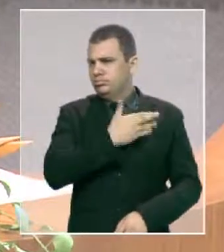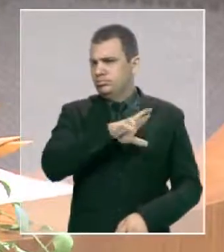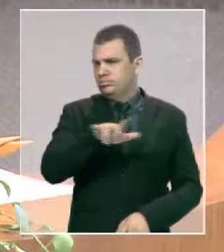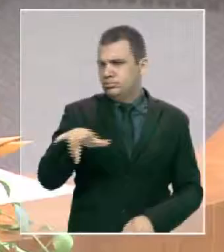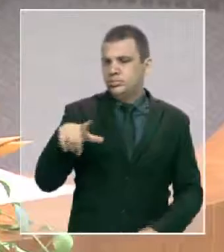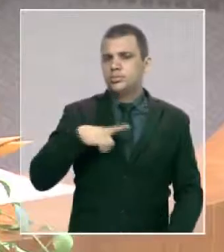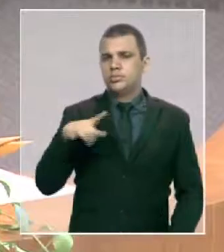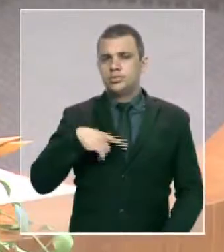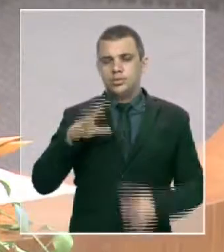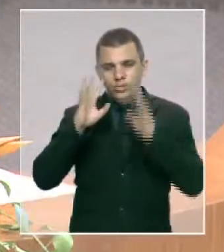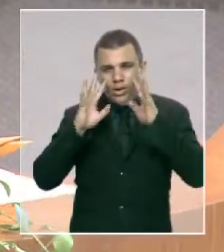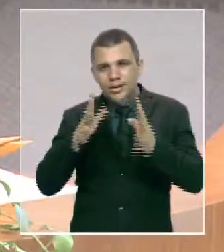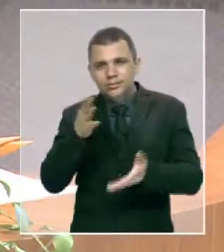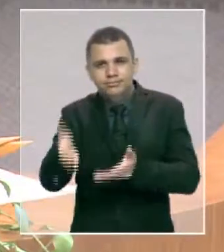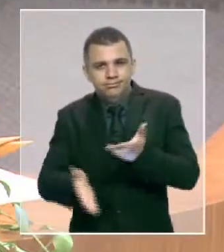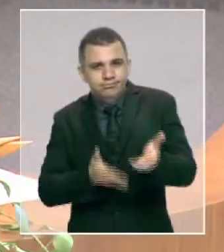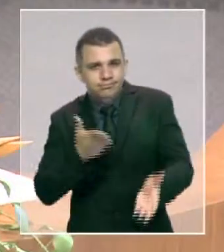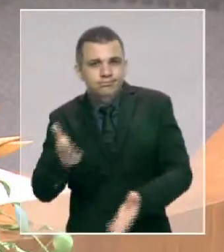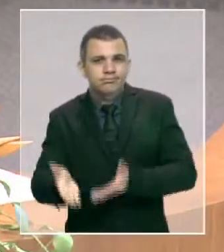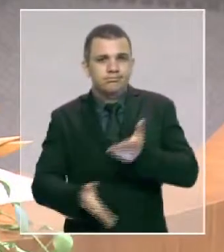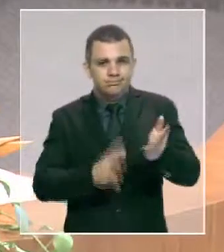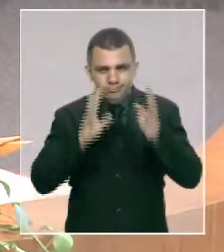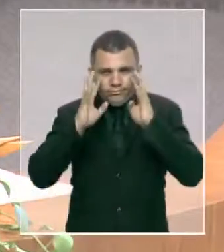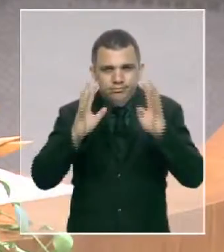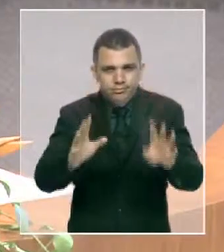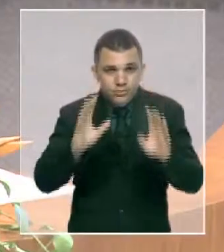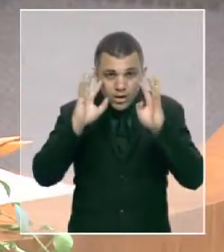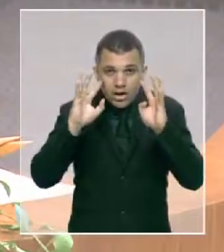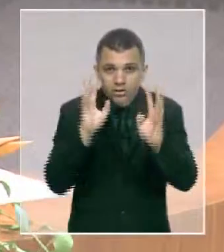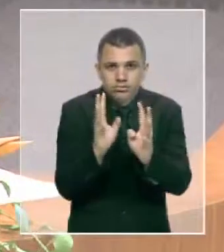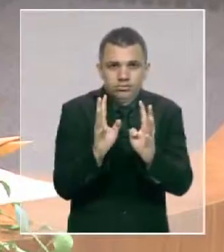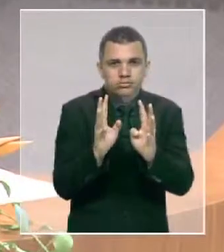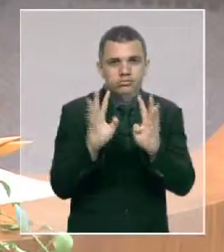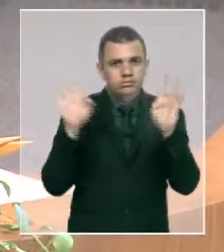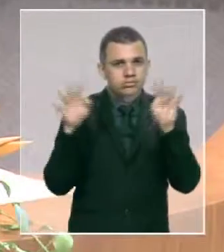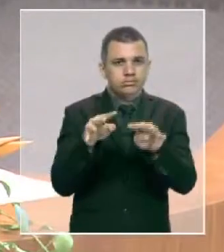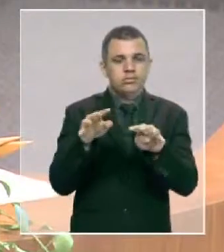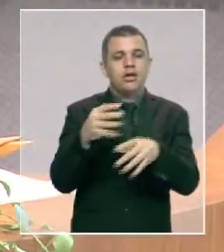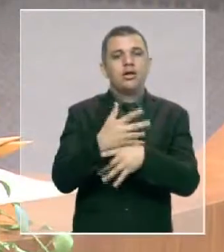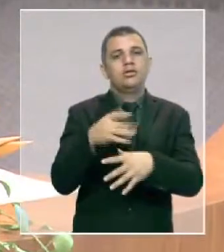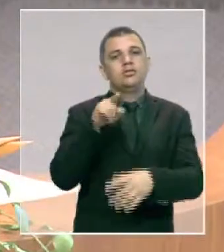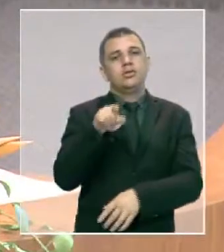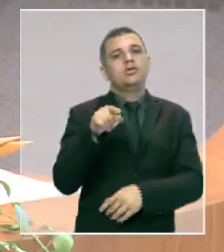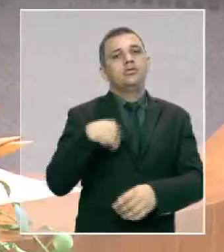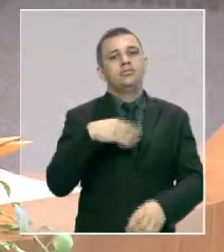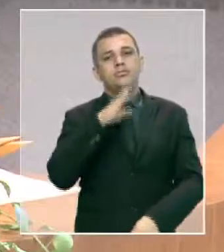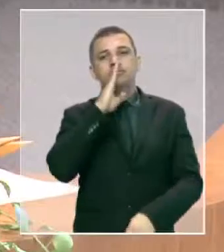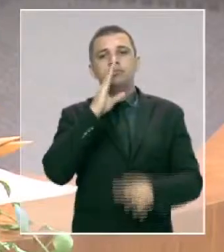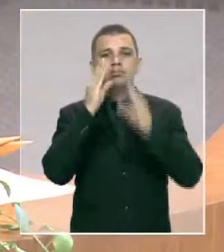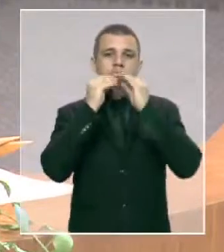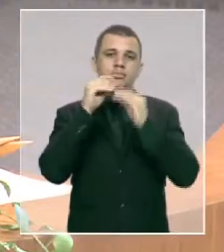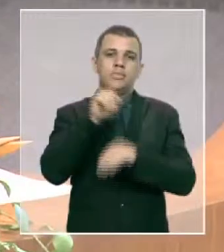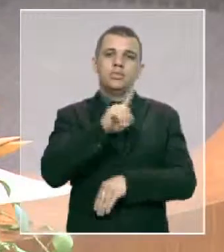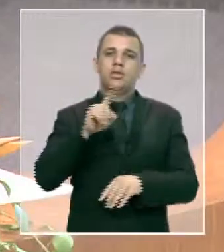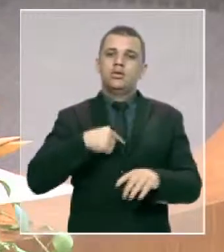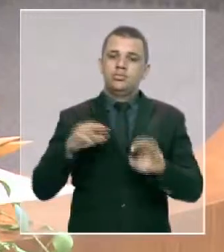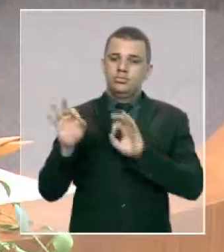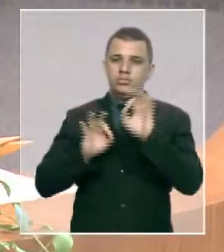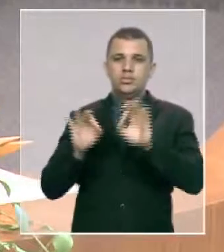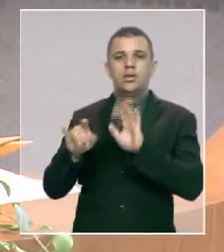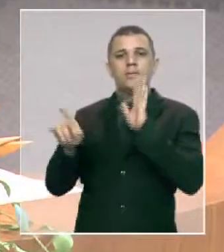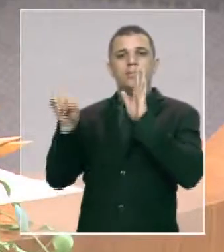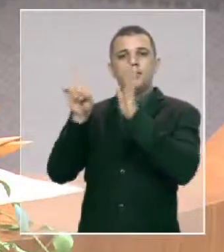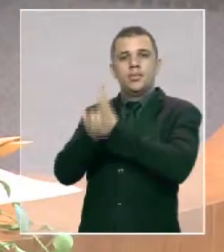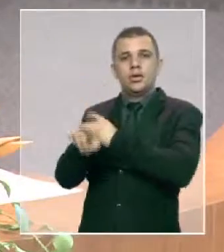olhar carinhoso, um olhar atento para a cidade de Bacabal e não vou me calar. Vou solicitar providências junto ao Ministério